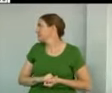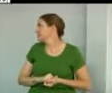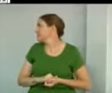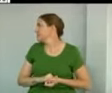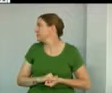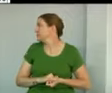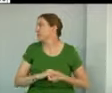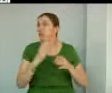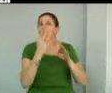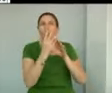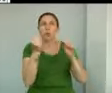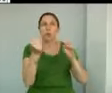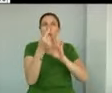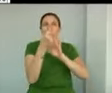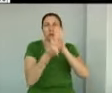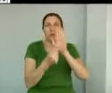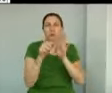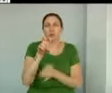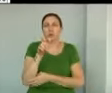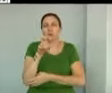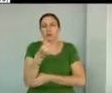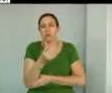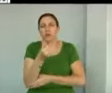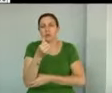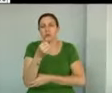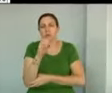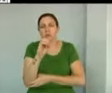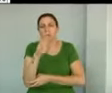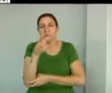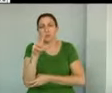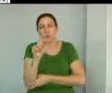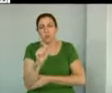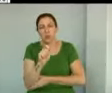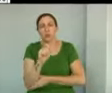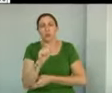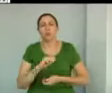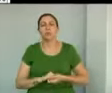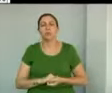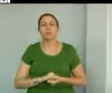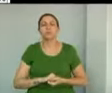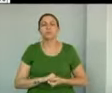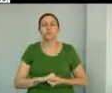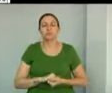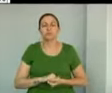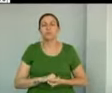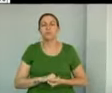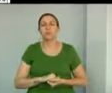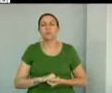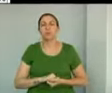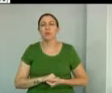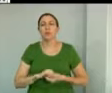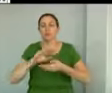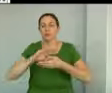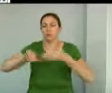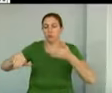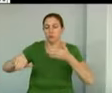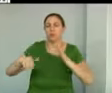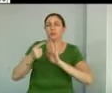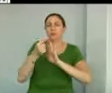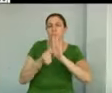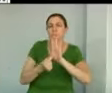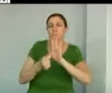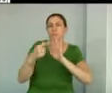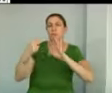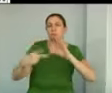Então, do total do orçamento de 560 milhões, considerando aqui dados só da prefeitura, tiramos o orçamento da Câmara,